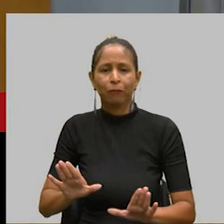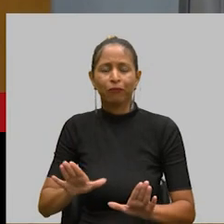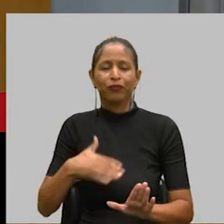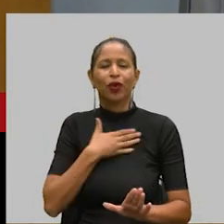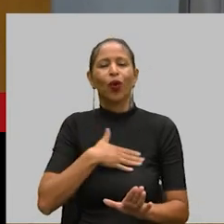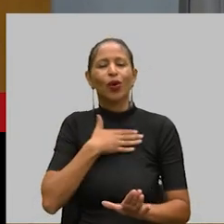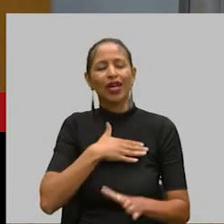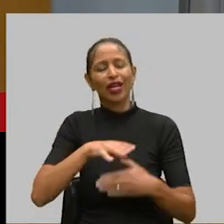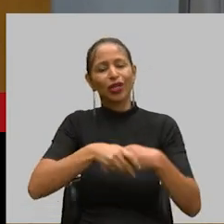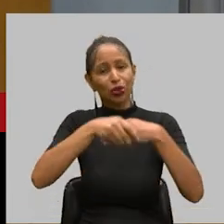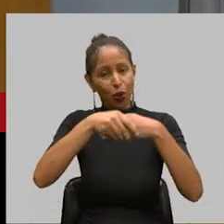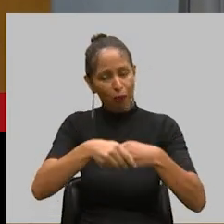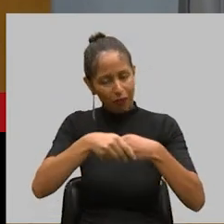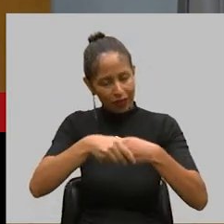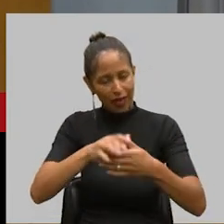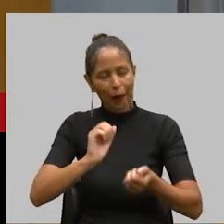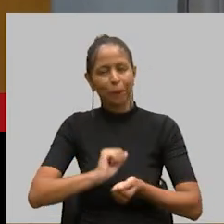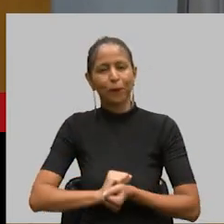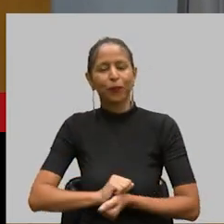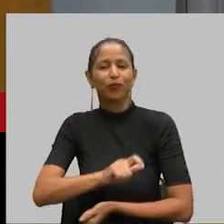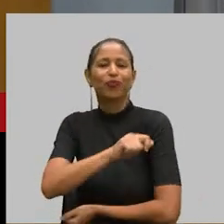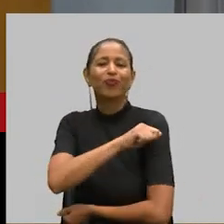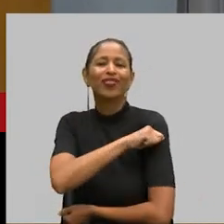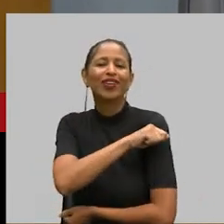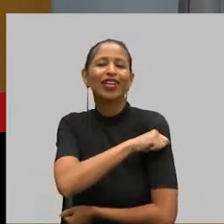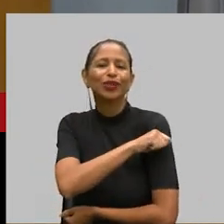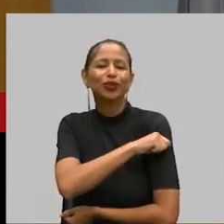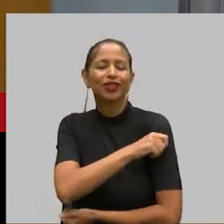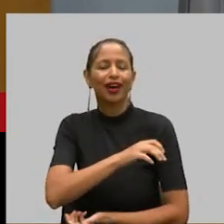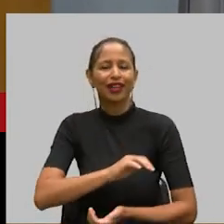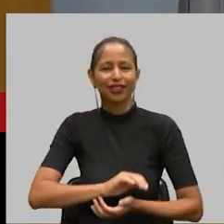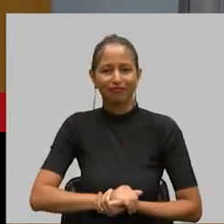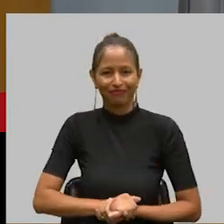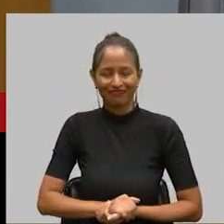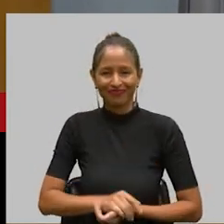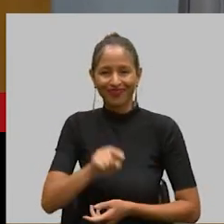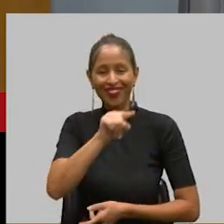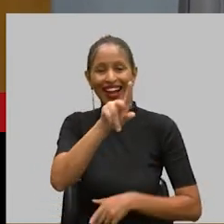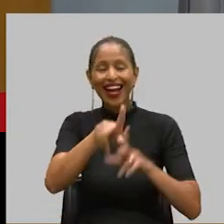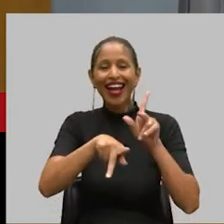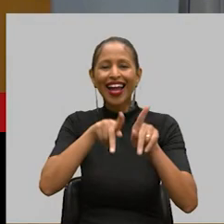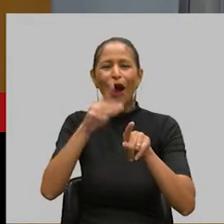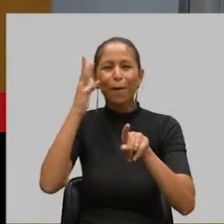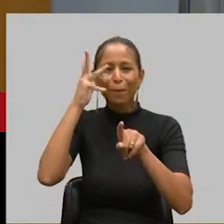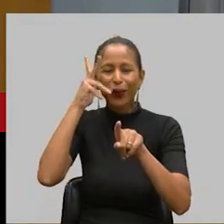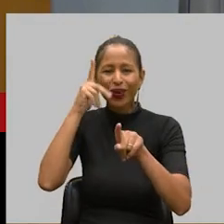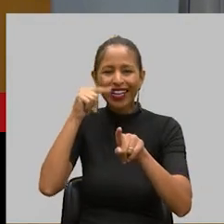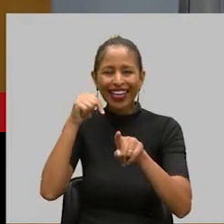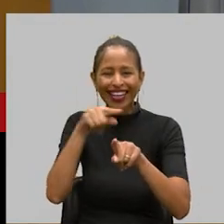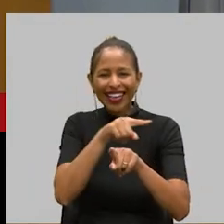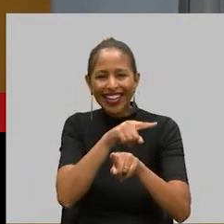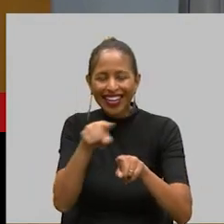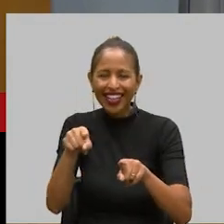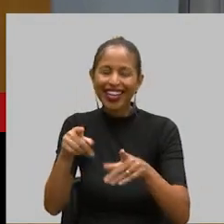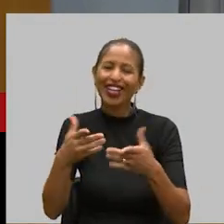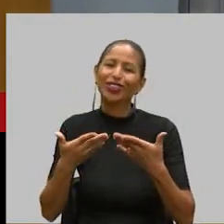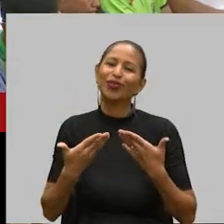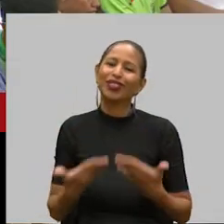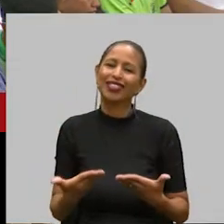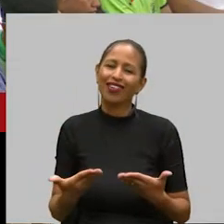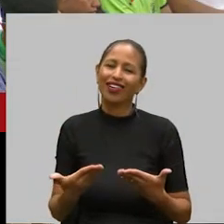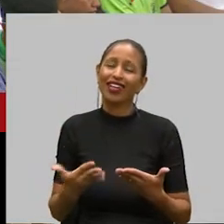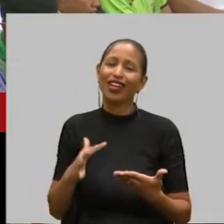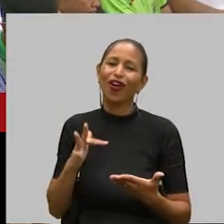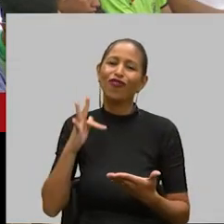também de cumprimentar todos os estudantes toda essa galera bonita que está aqui que são o futuro do nosso